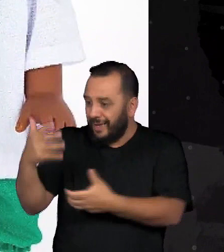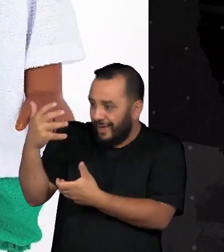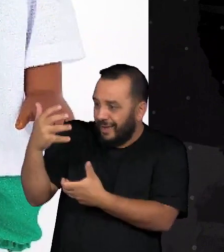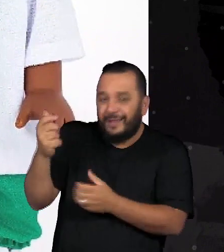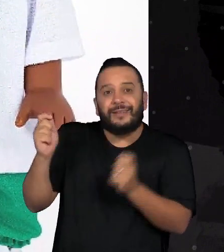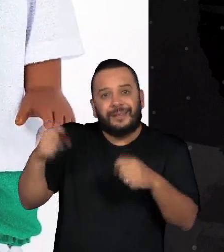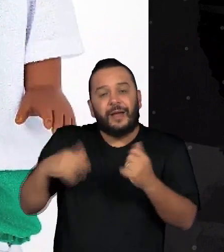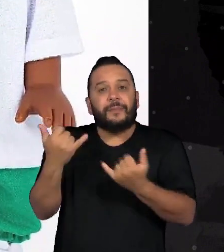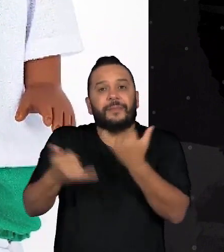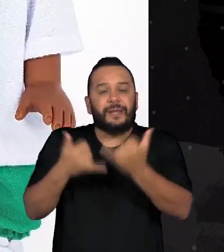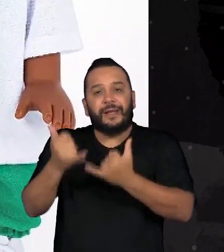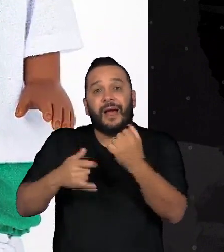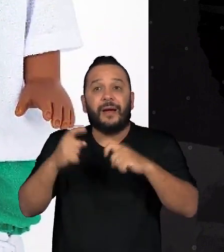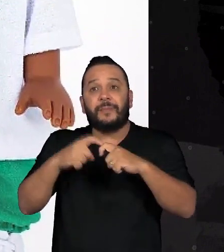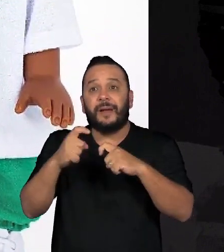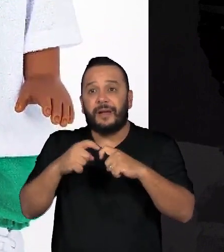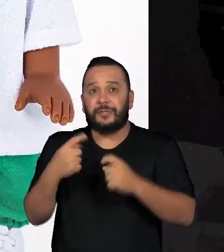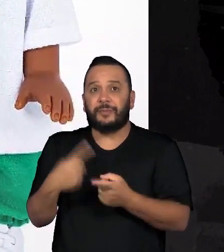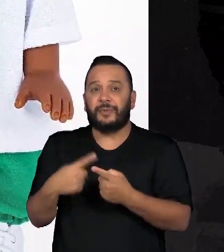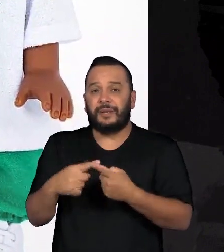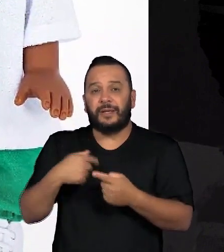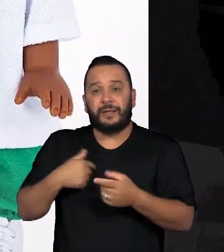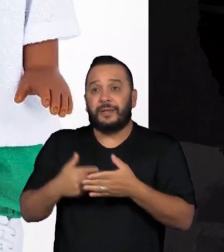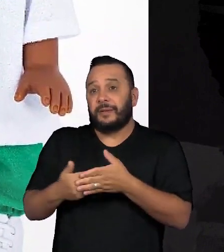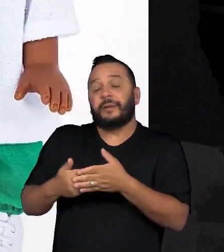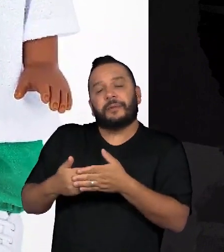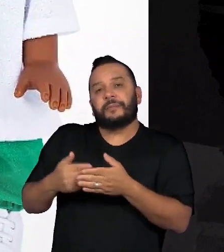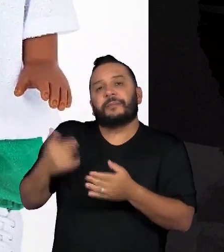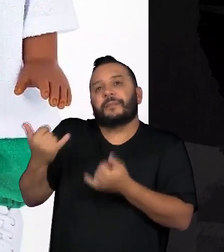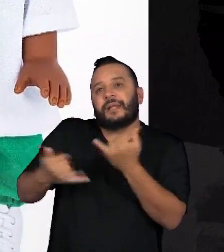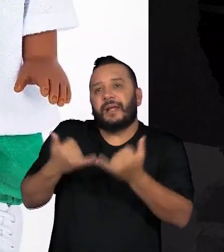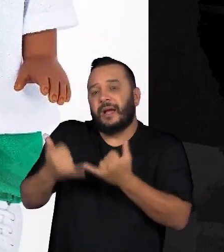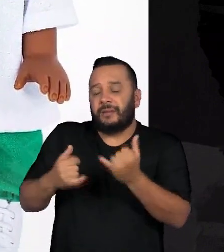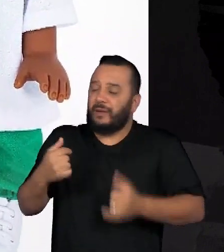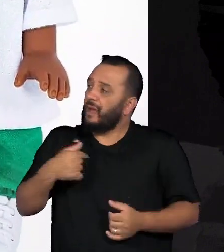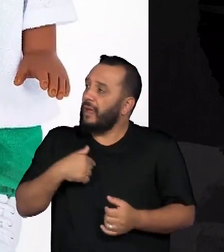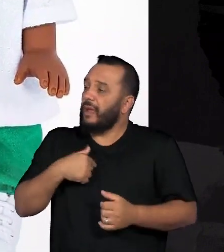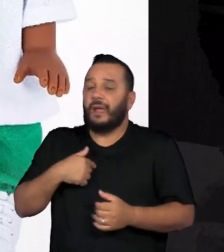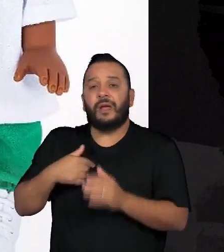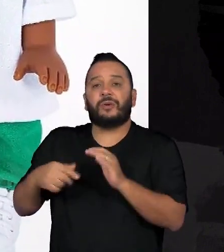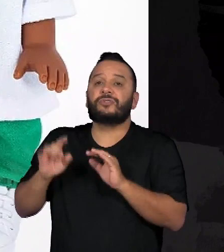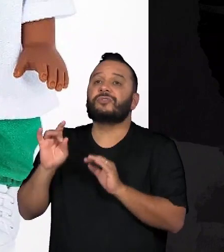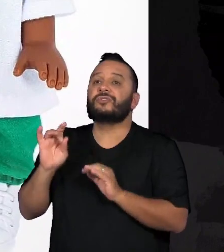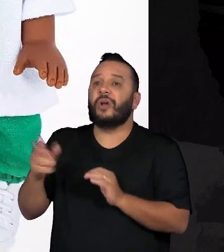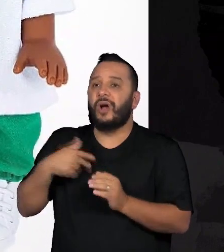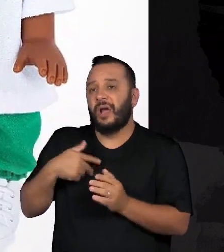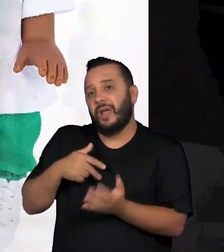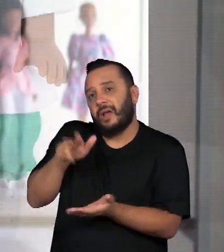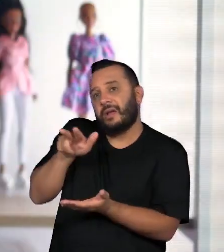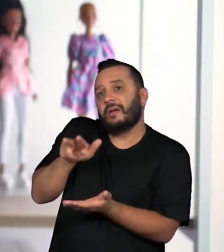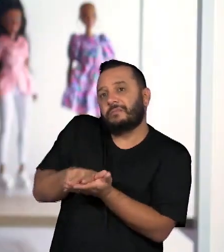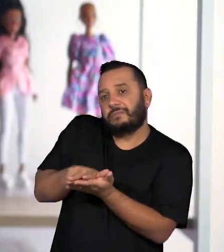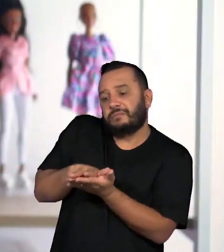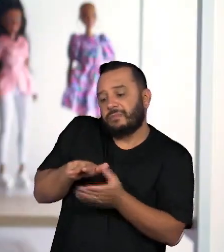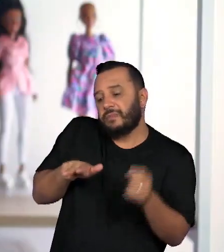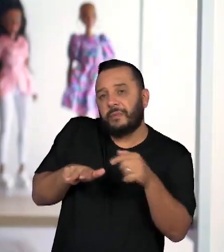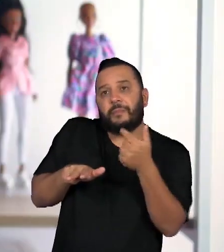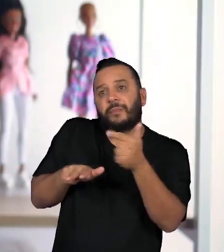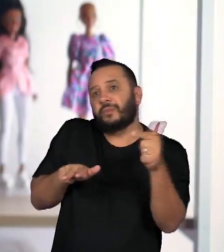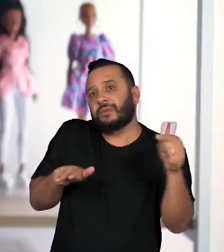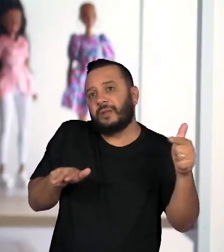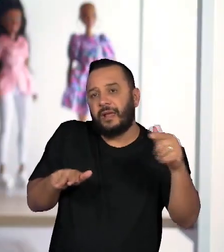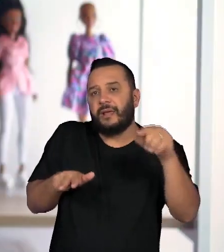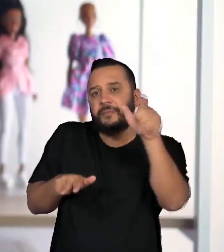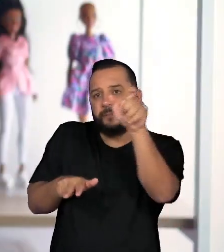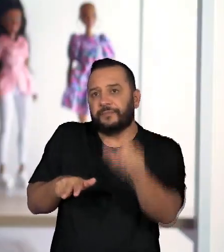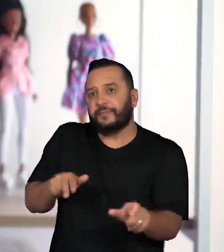brincar de médico, porque antes ela brincava, mas só podia ser paciente, porque não tinha médicos assim. E isso